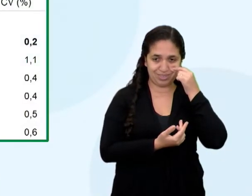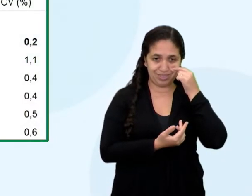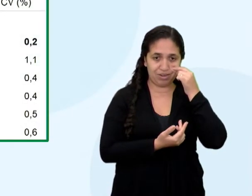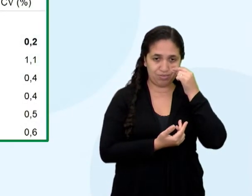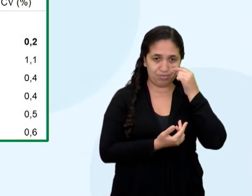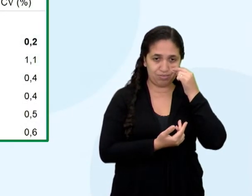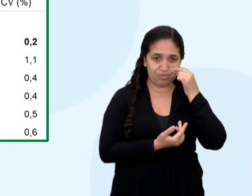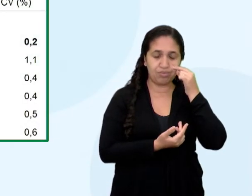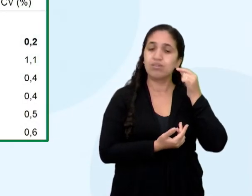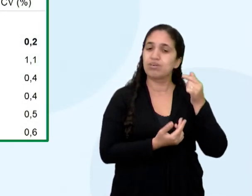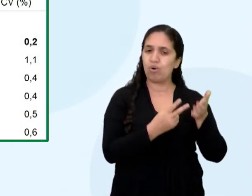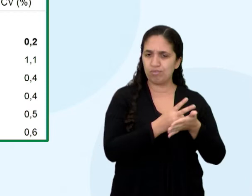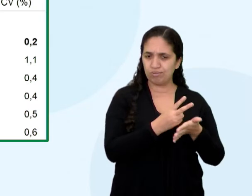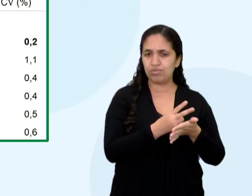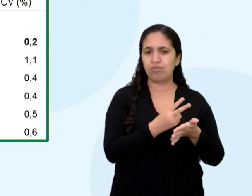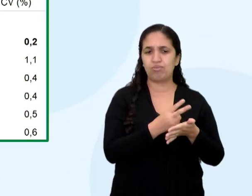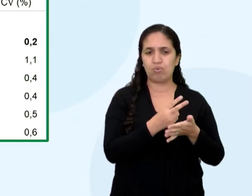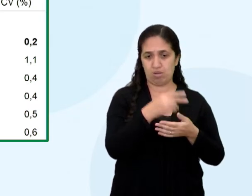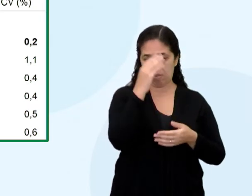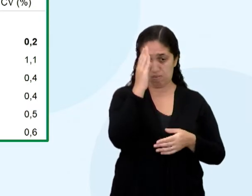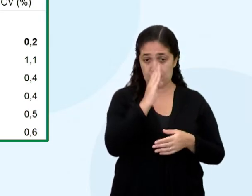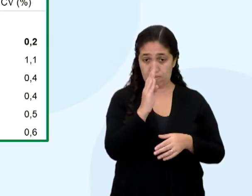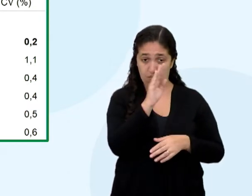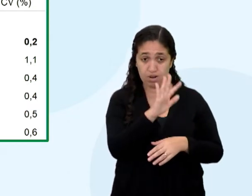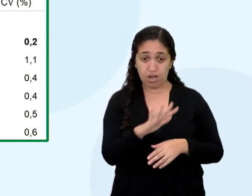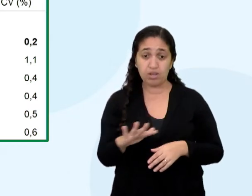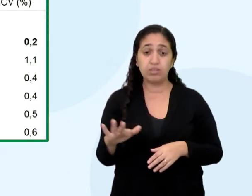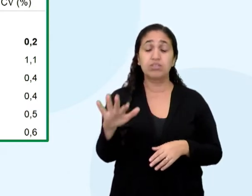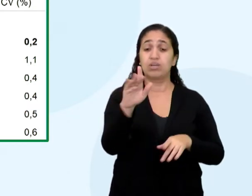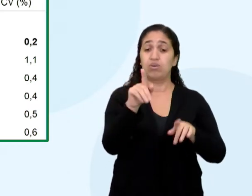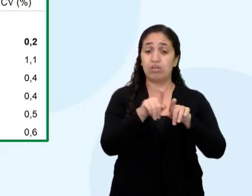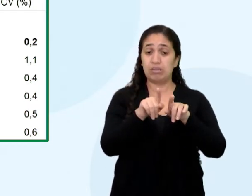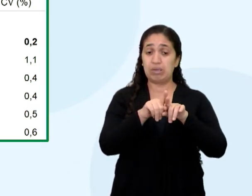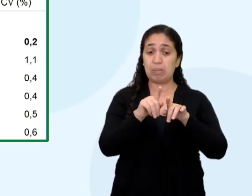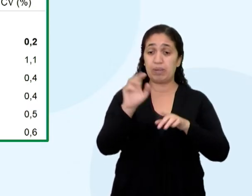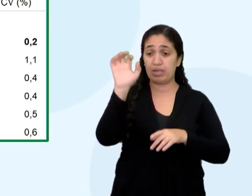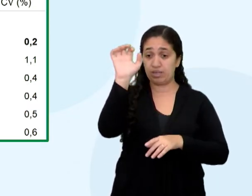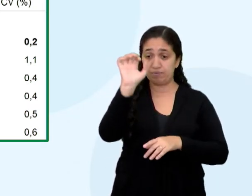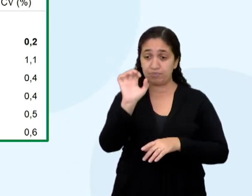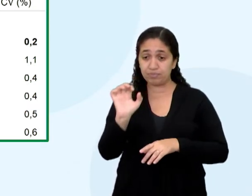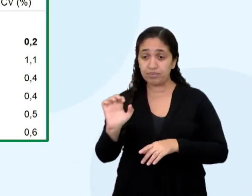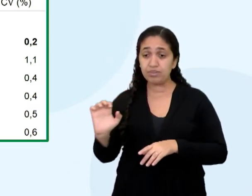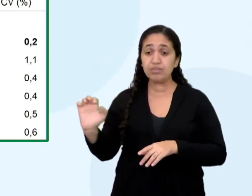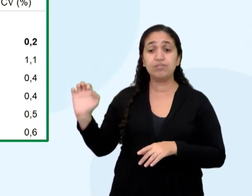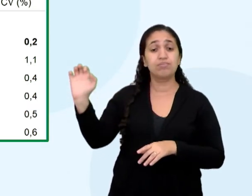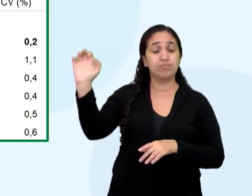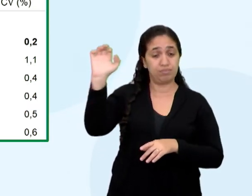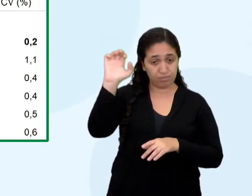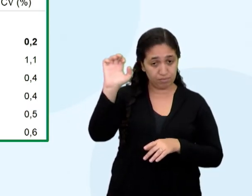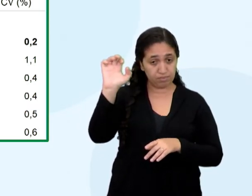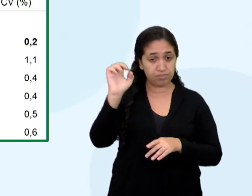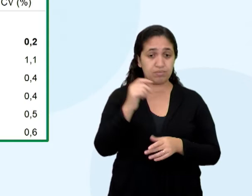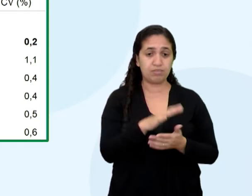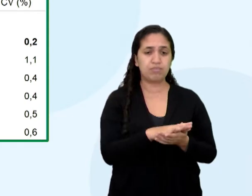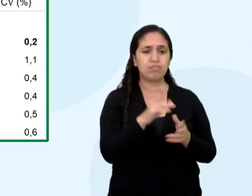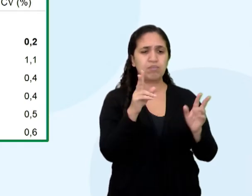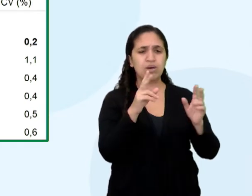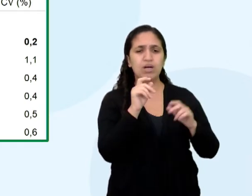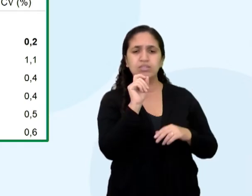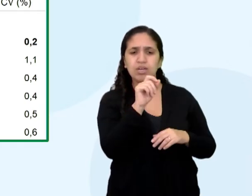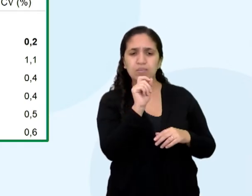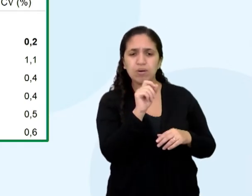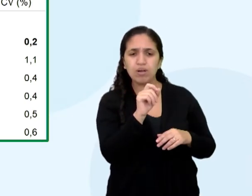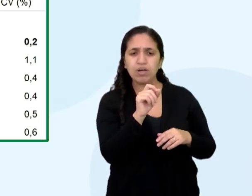gente continua tendo a referência do Brasil e das 5 grandes regiões. Perceba que do Brasil aqui, ó, o